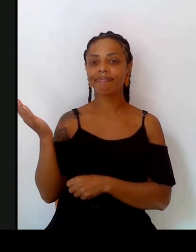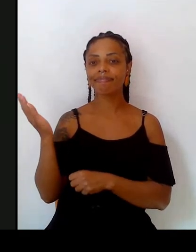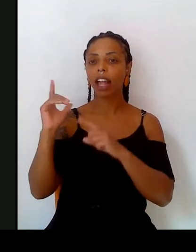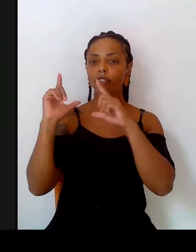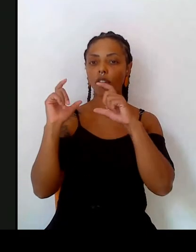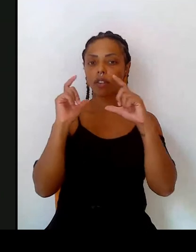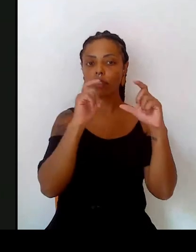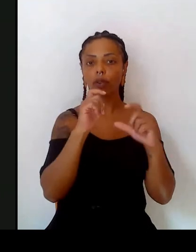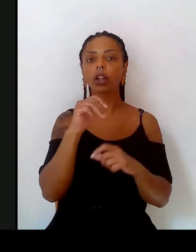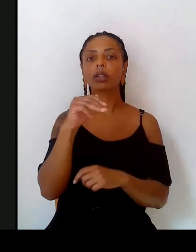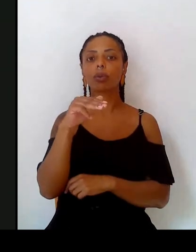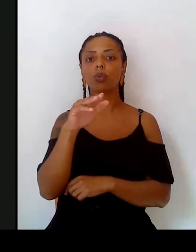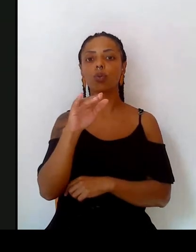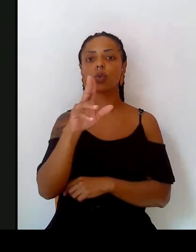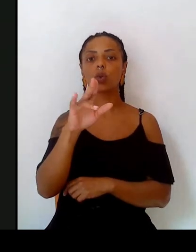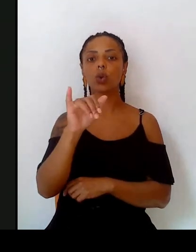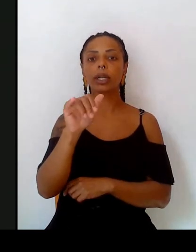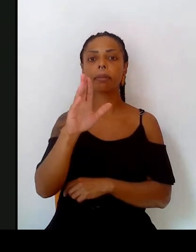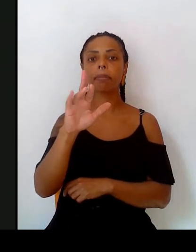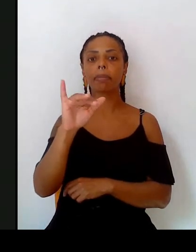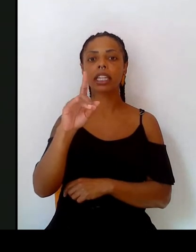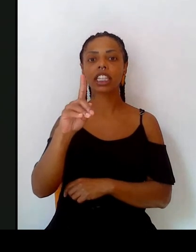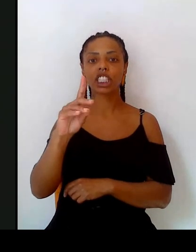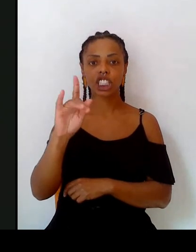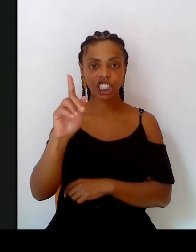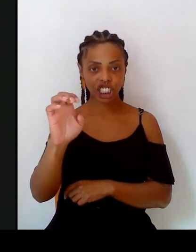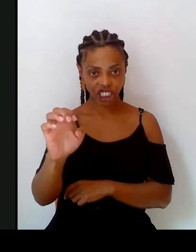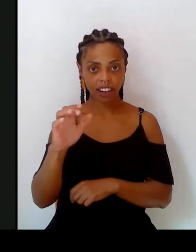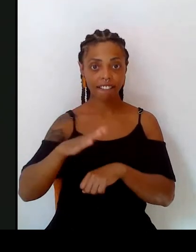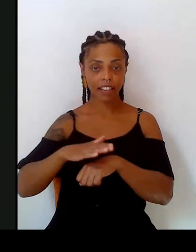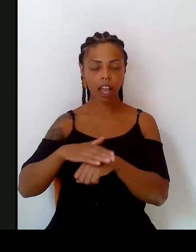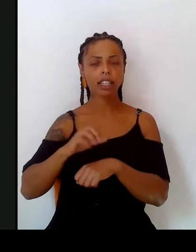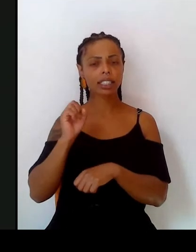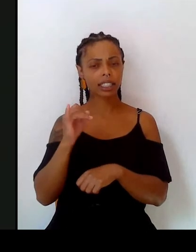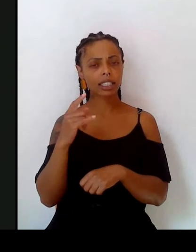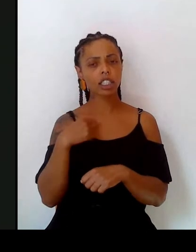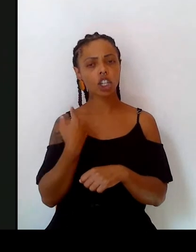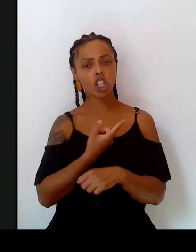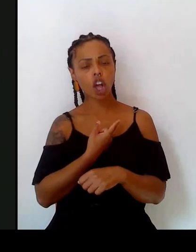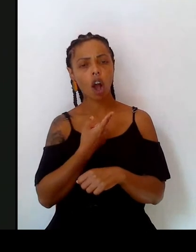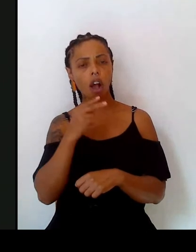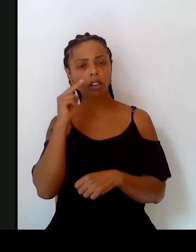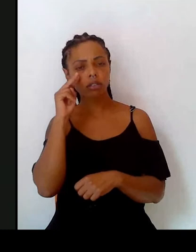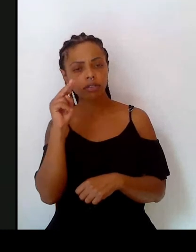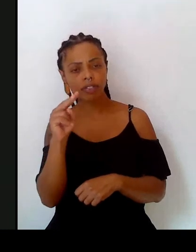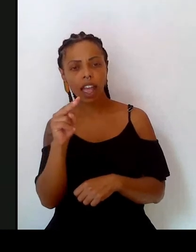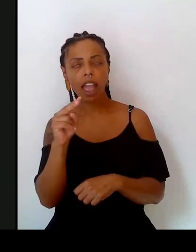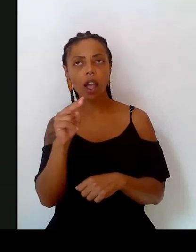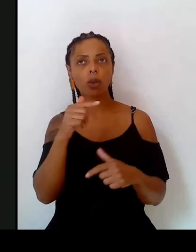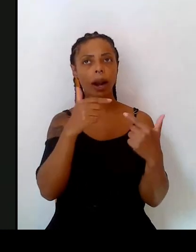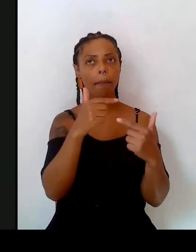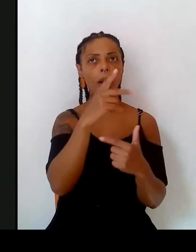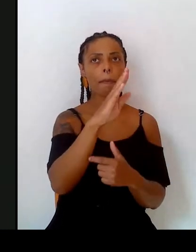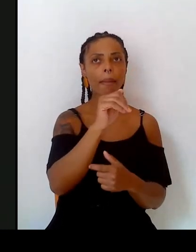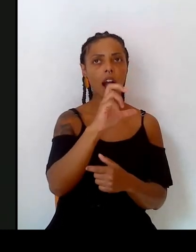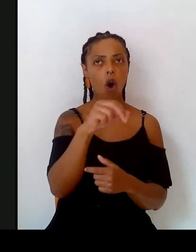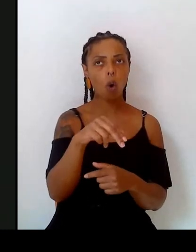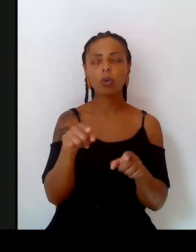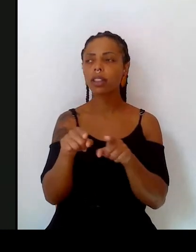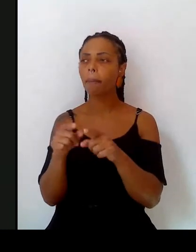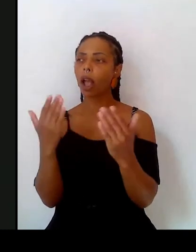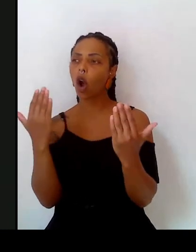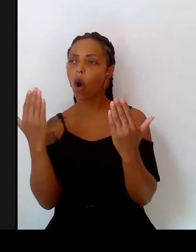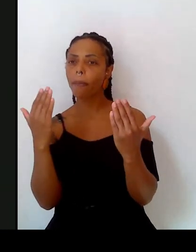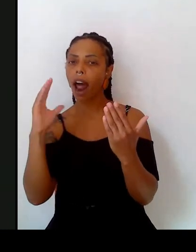por se nós analisarmos a obra de bem as fotografias parece